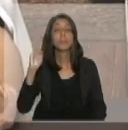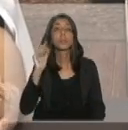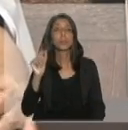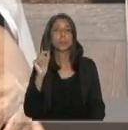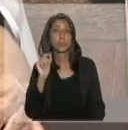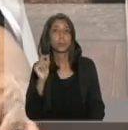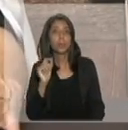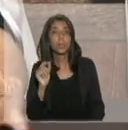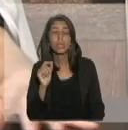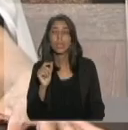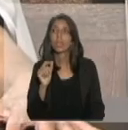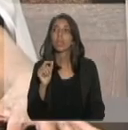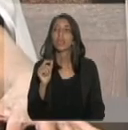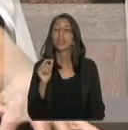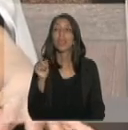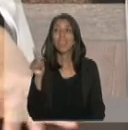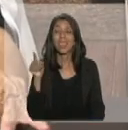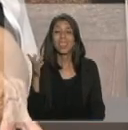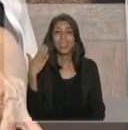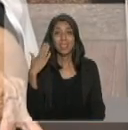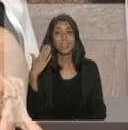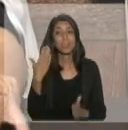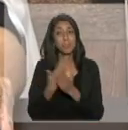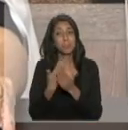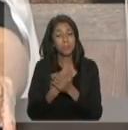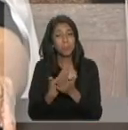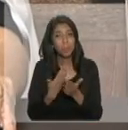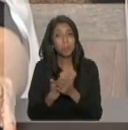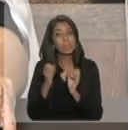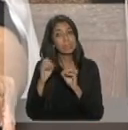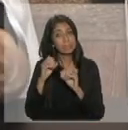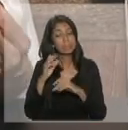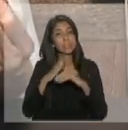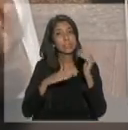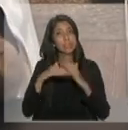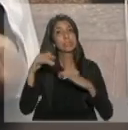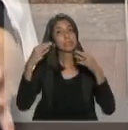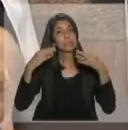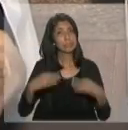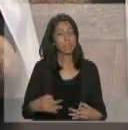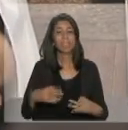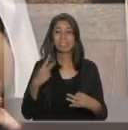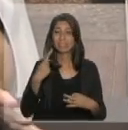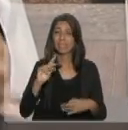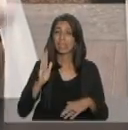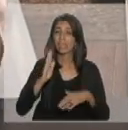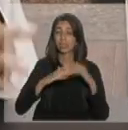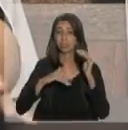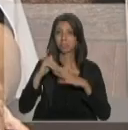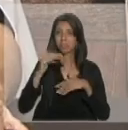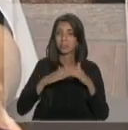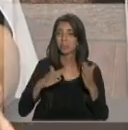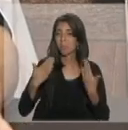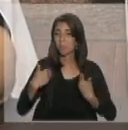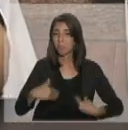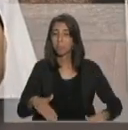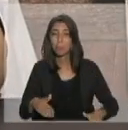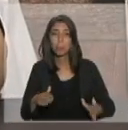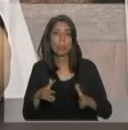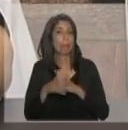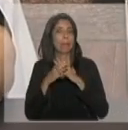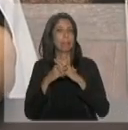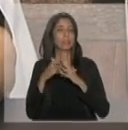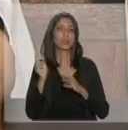ele venha oriundo de alguma escola que saiba ensinar direito e que não estrague a qualidade do físico para